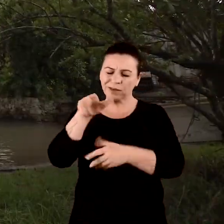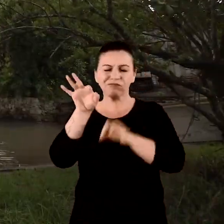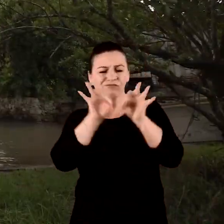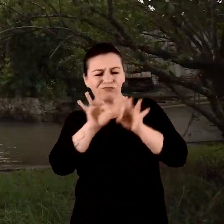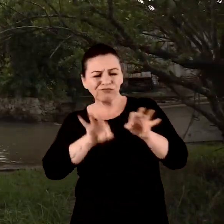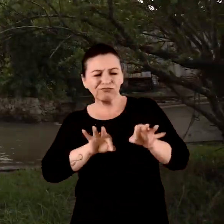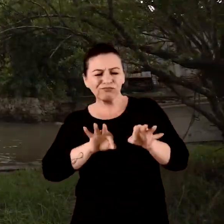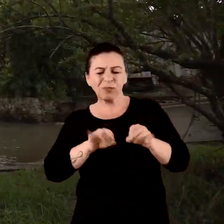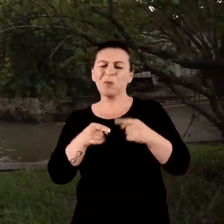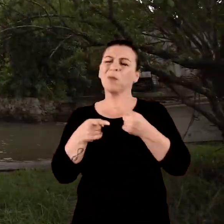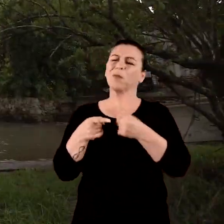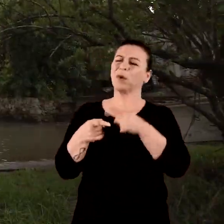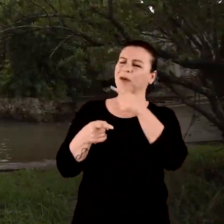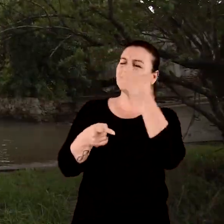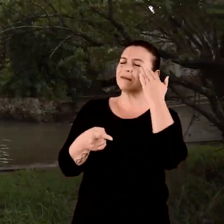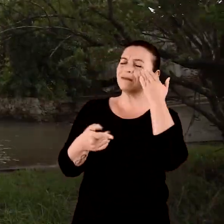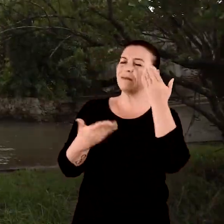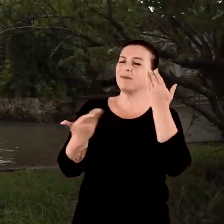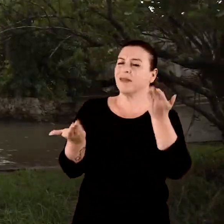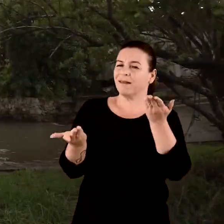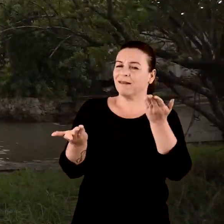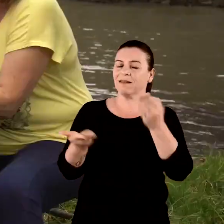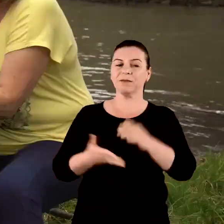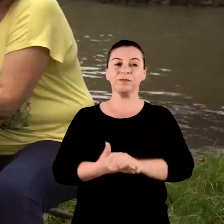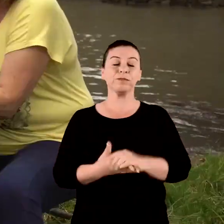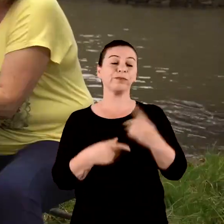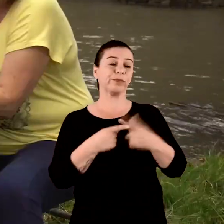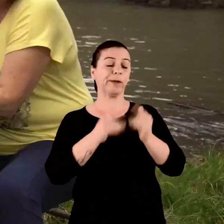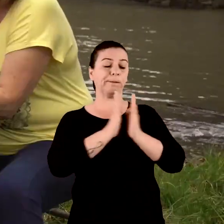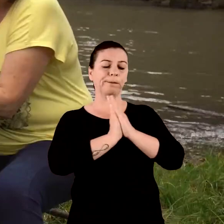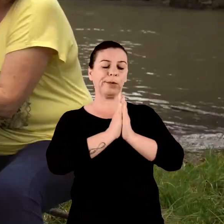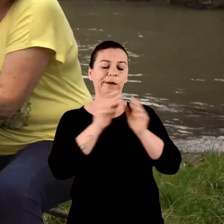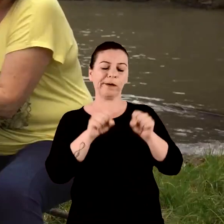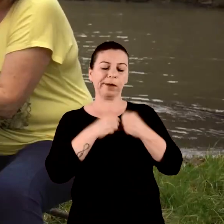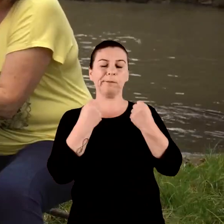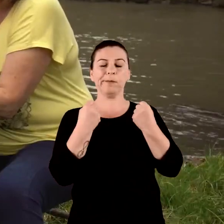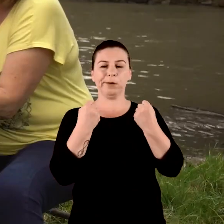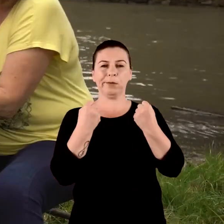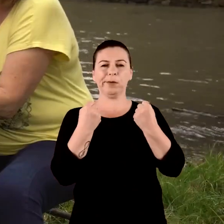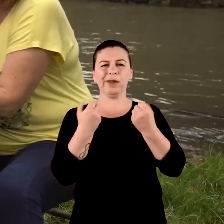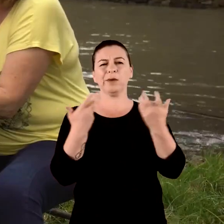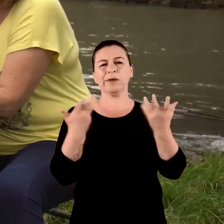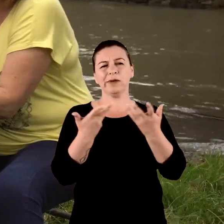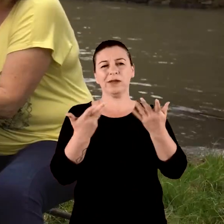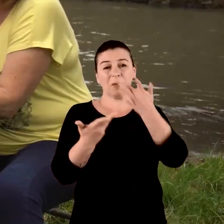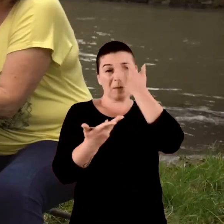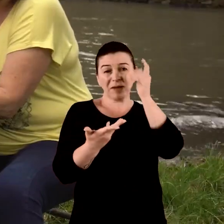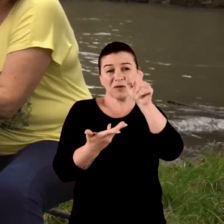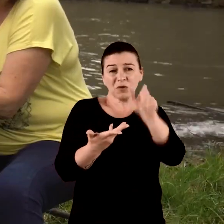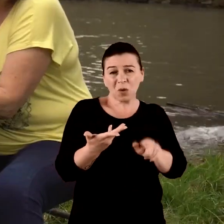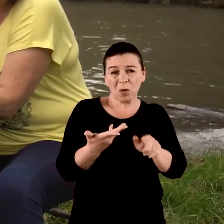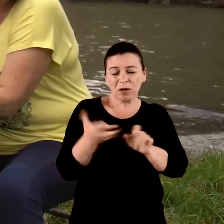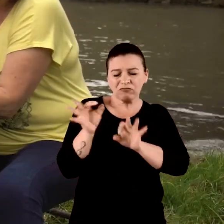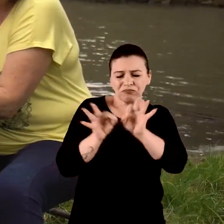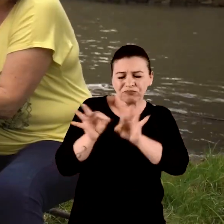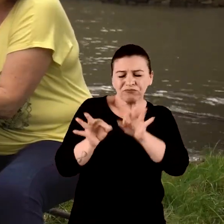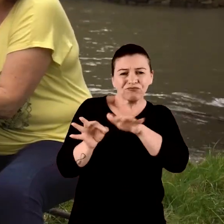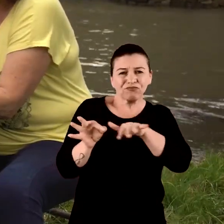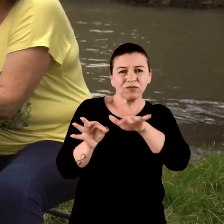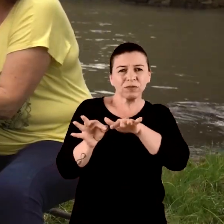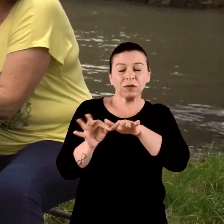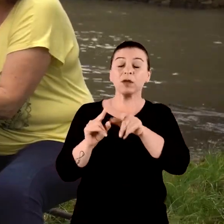tudo que eu puder nesse planeta, eu vou consertando. Mas por quê? Você quer saber? A boneca quebrou. E eu queria que